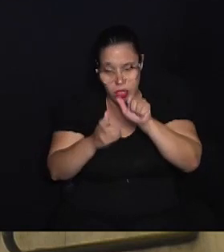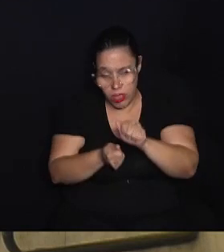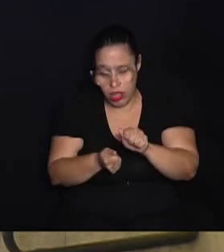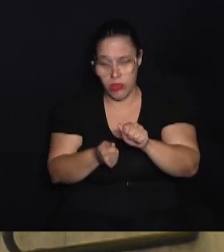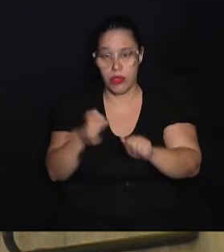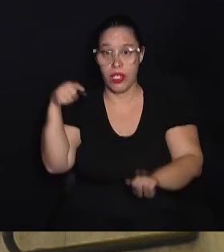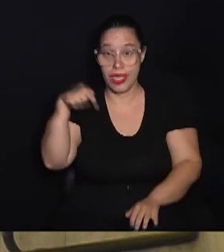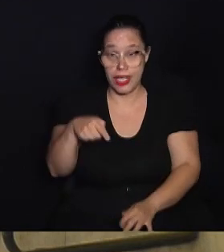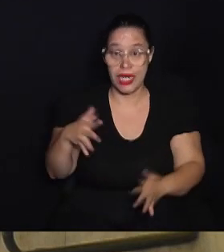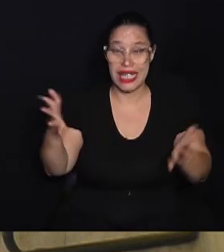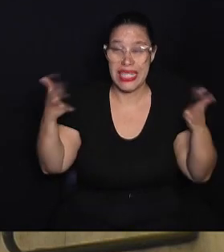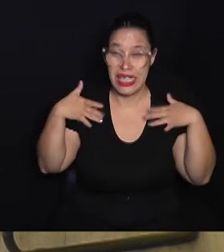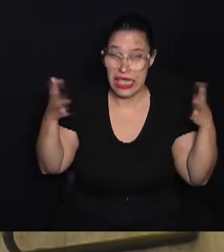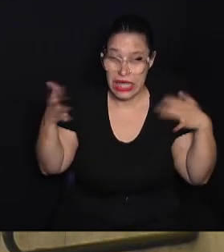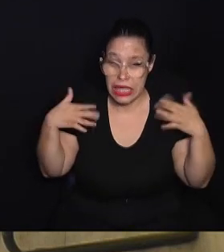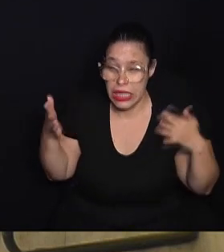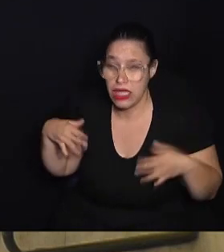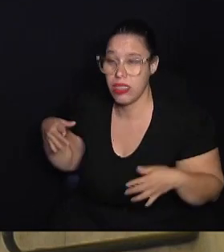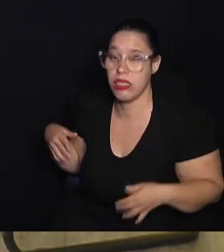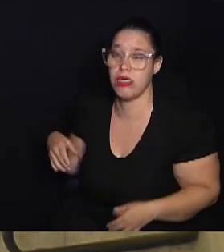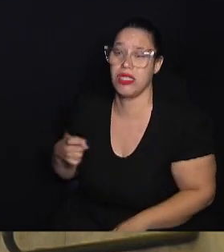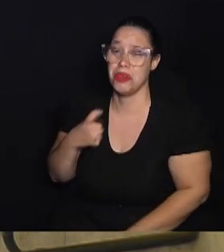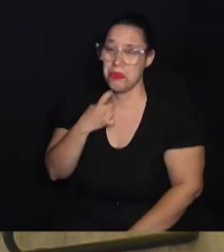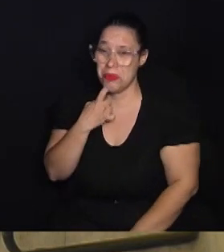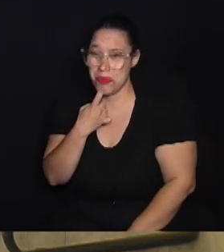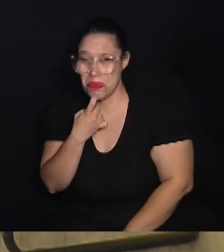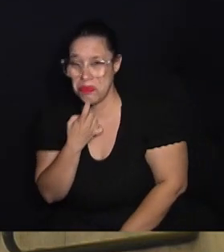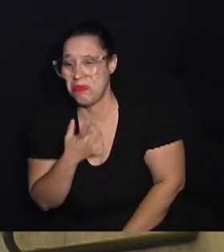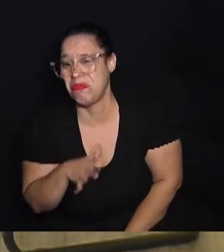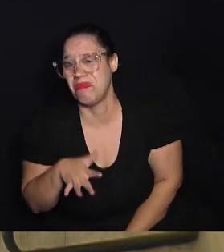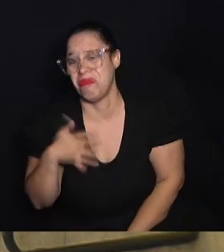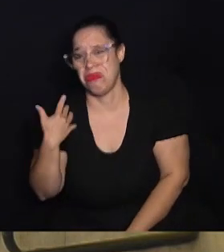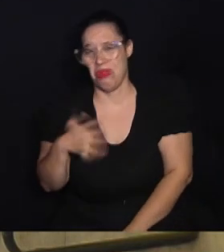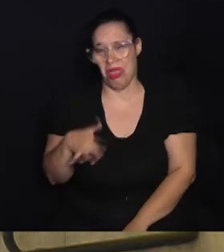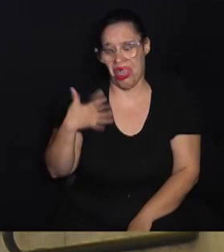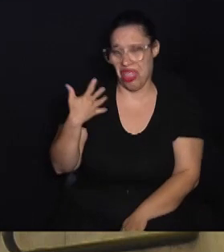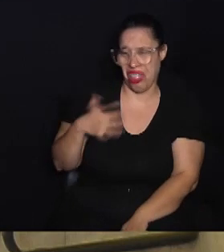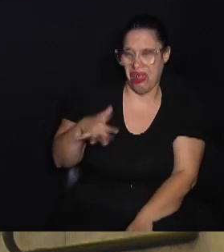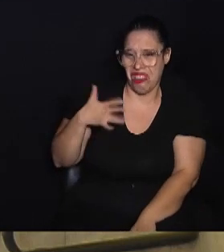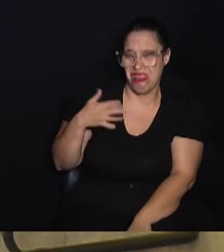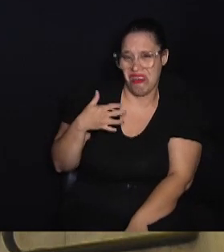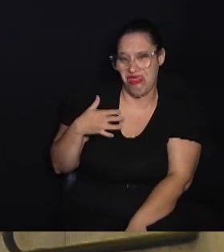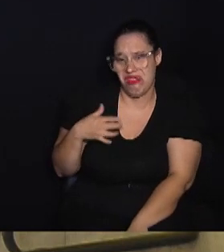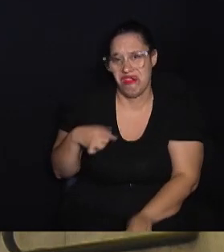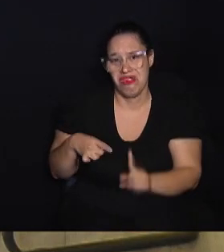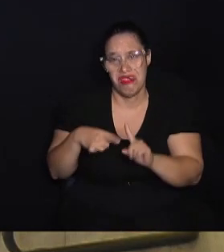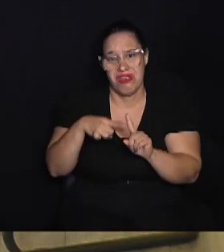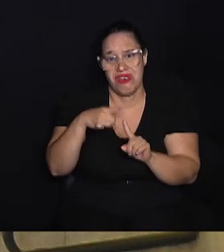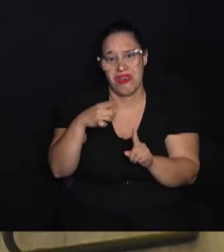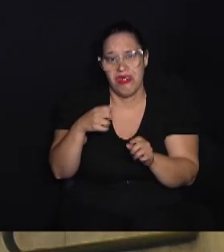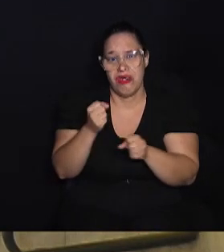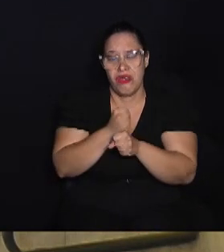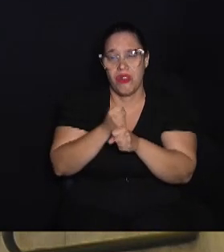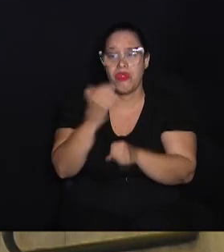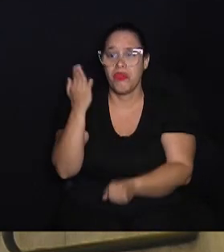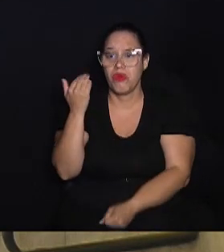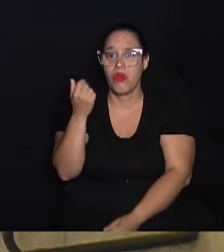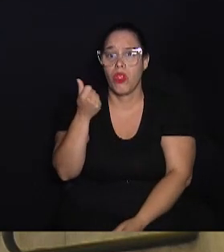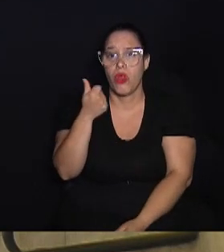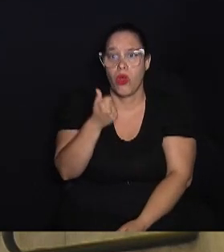foi o ano que a gente teve o maior número, Campinas, né? A gente já superou esse 1,5 graus já? Já, o ano passado a gente chegou